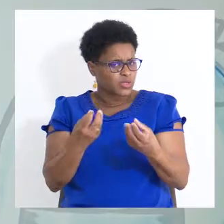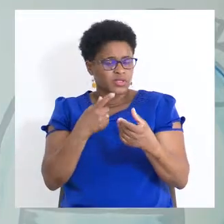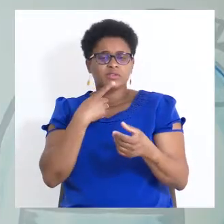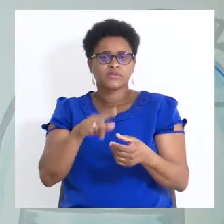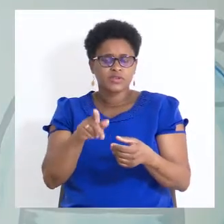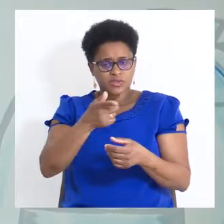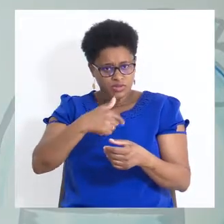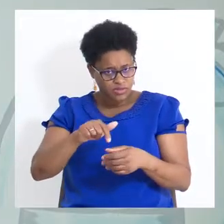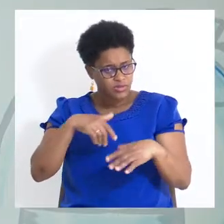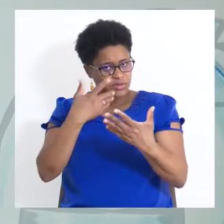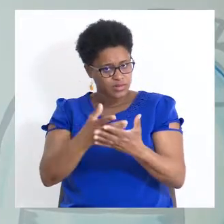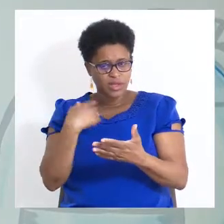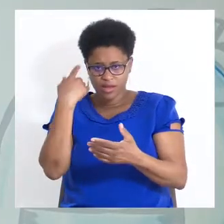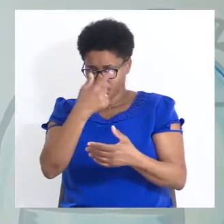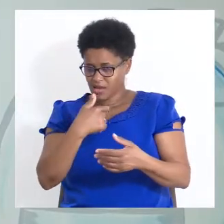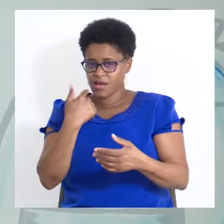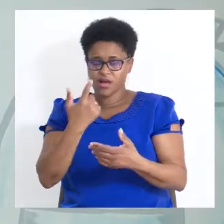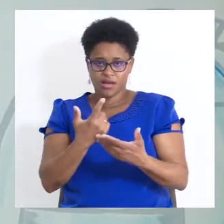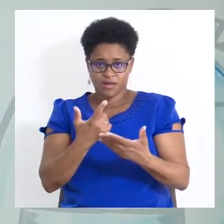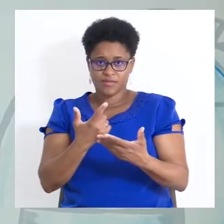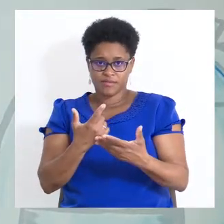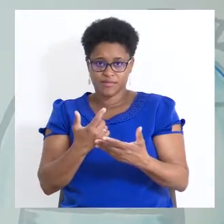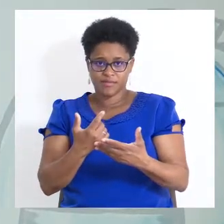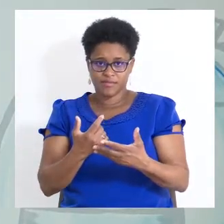isso, certas vezes a gente dá caras e fica...